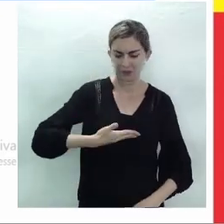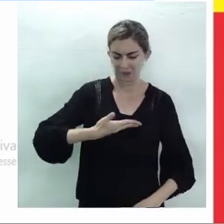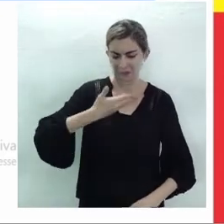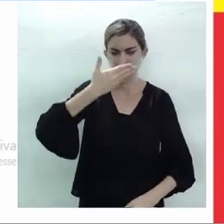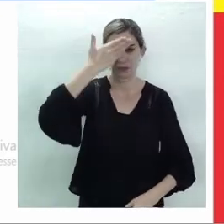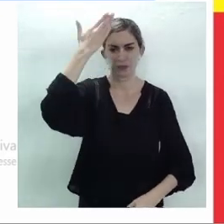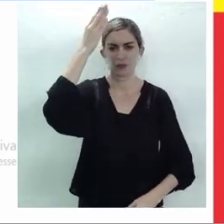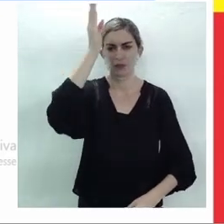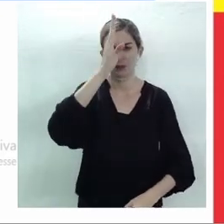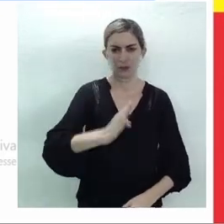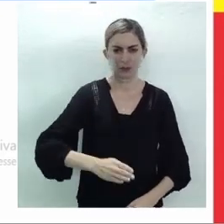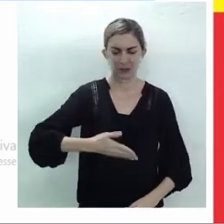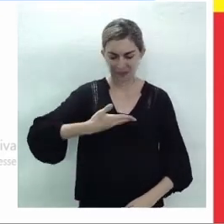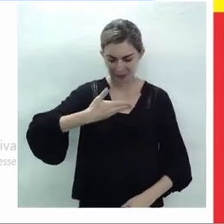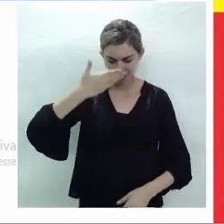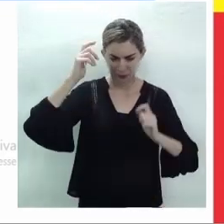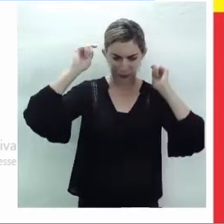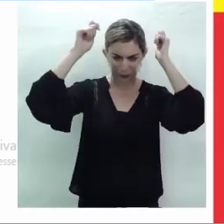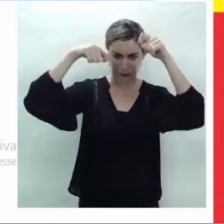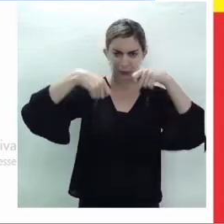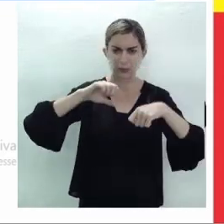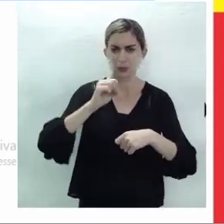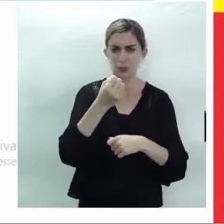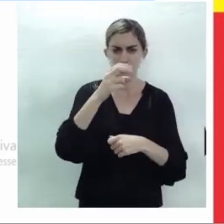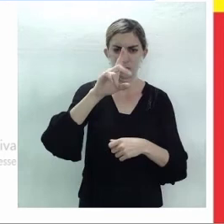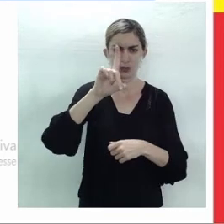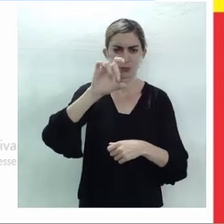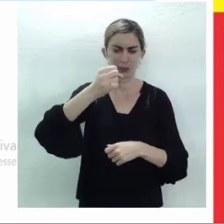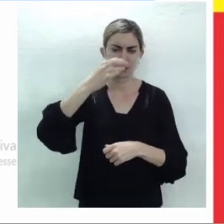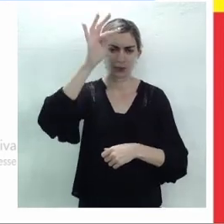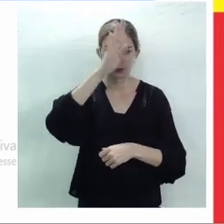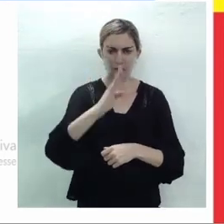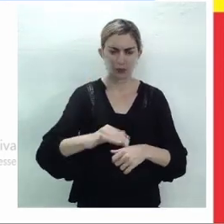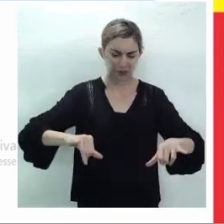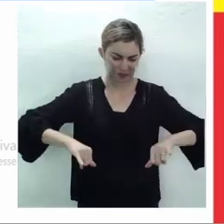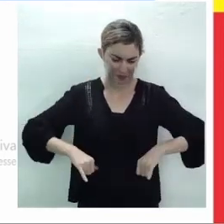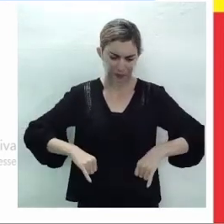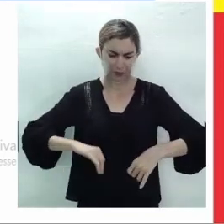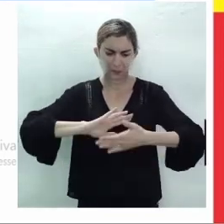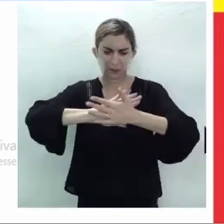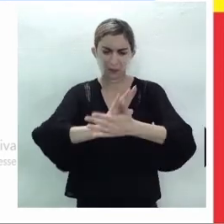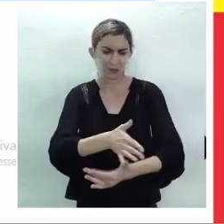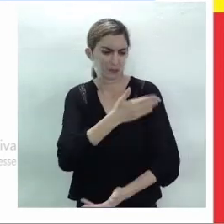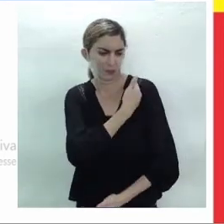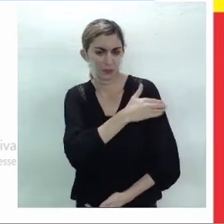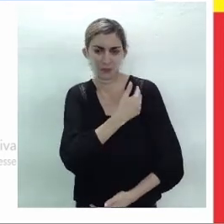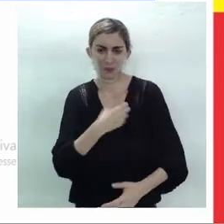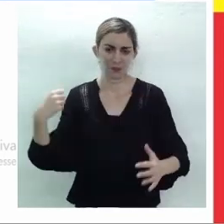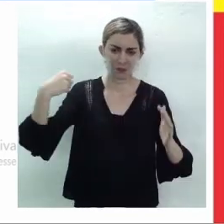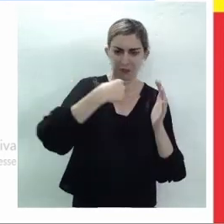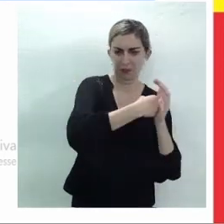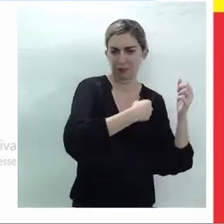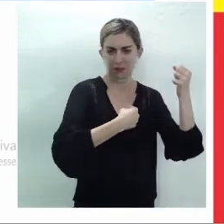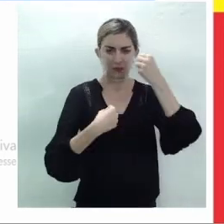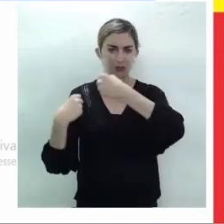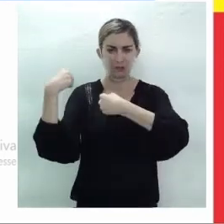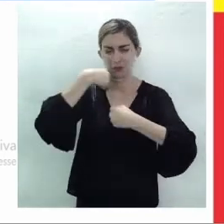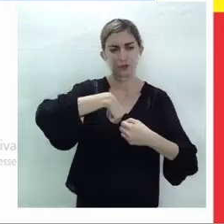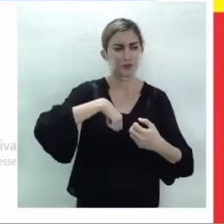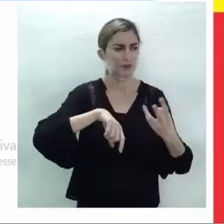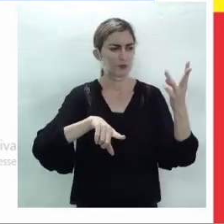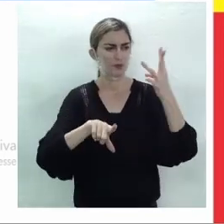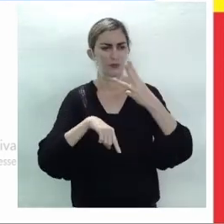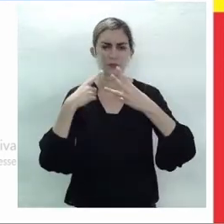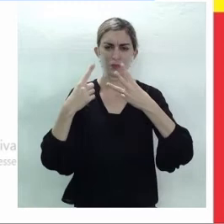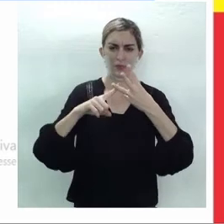muçulmana brasileira que no sudeste do Brasil sofreu preconceito, agressão física. E nós